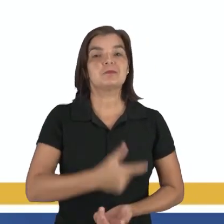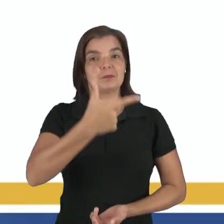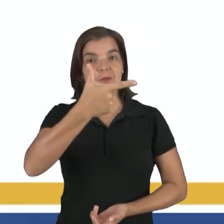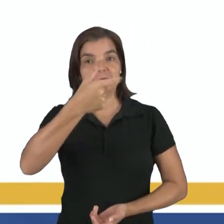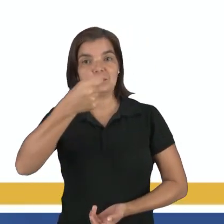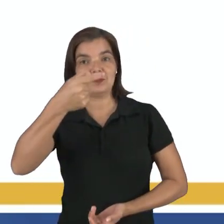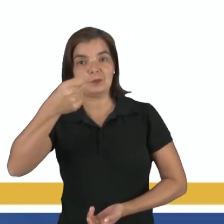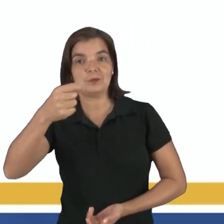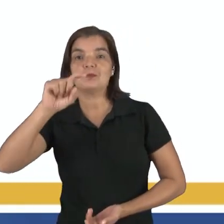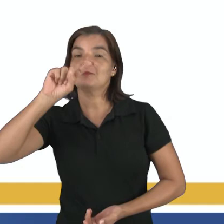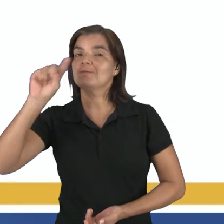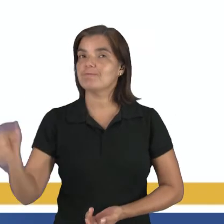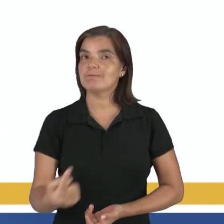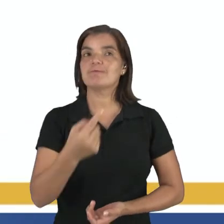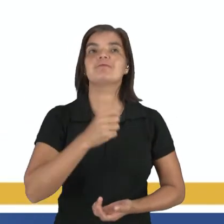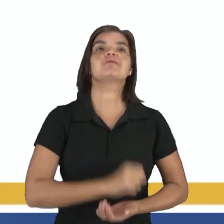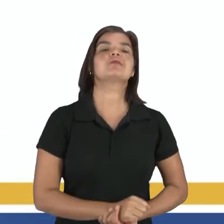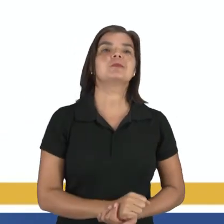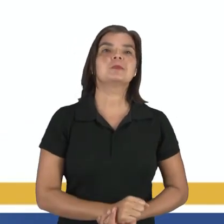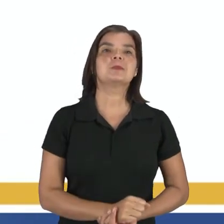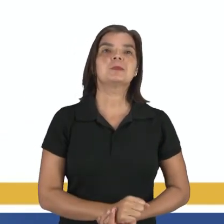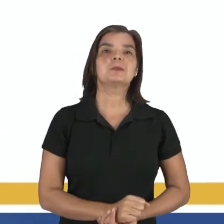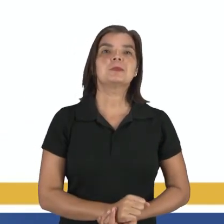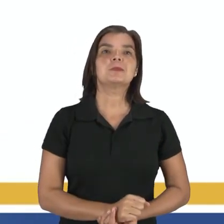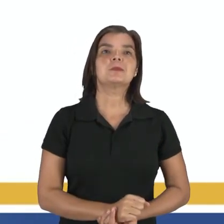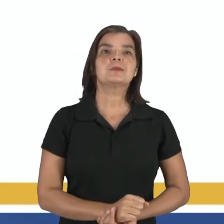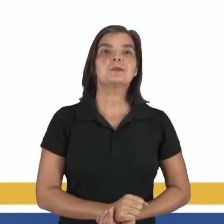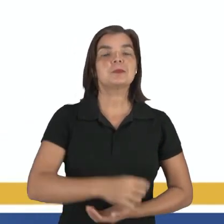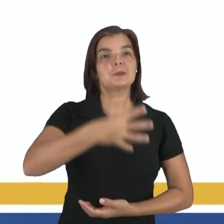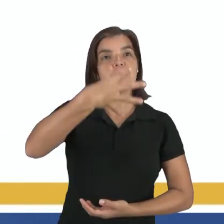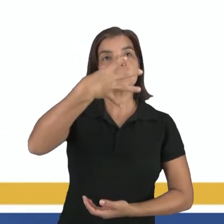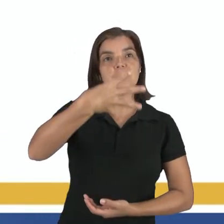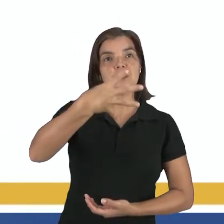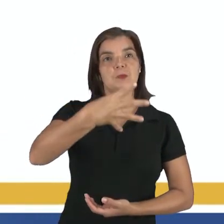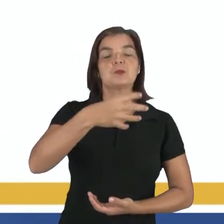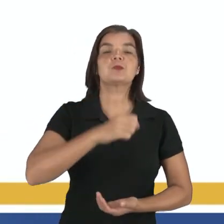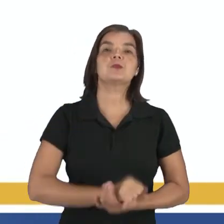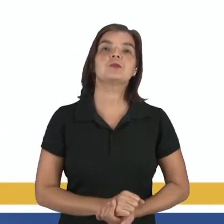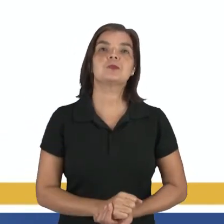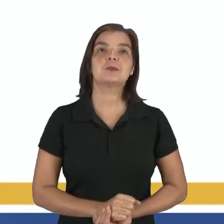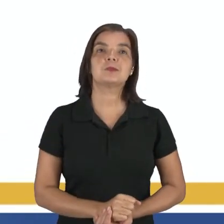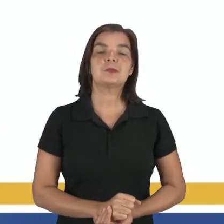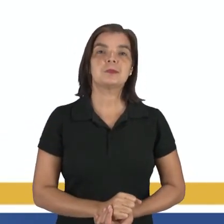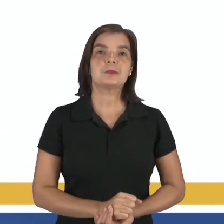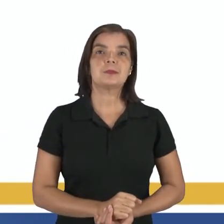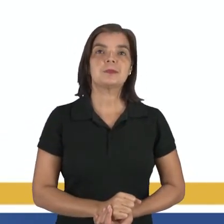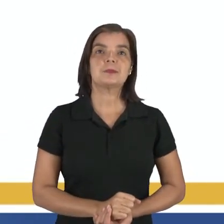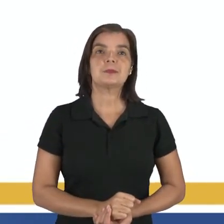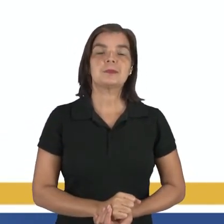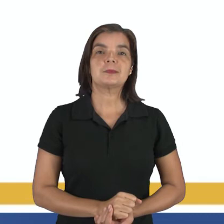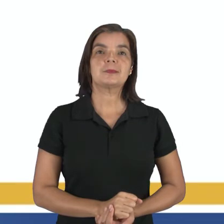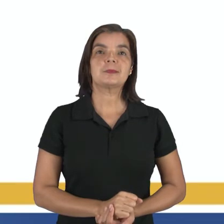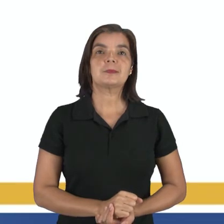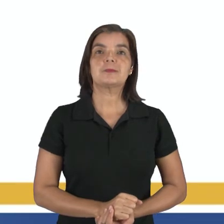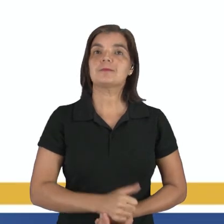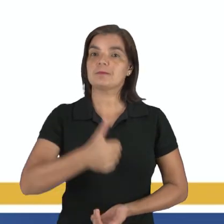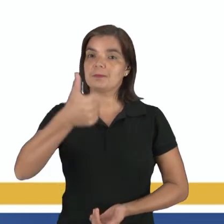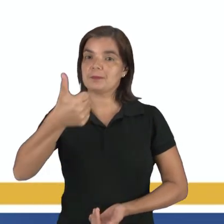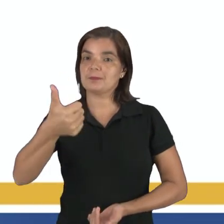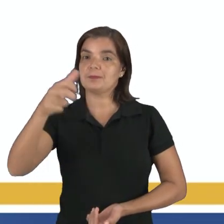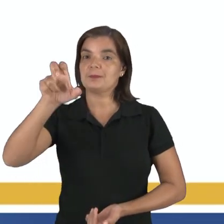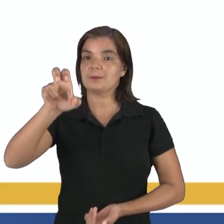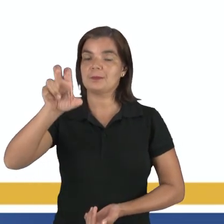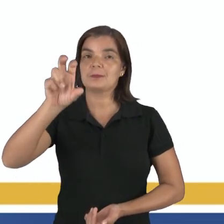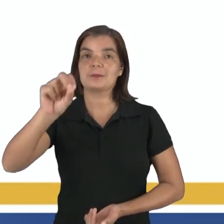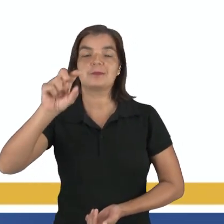total do prêmio 200 mil e na segunda linha o número de acertadores quatro